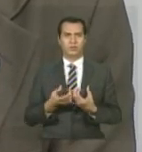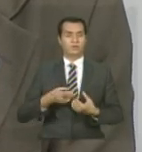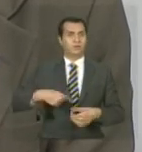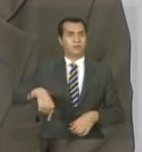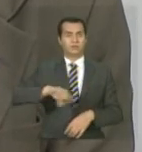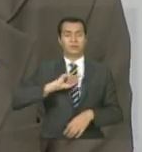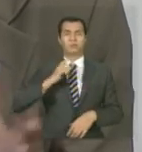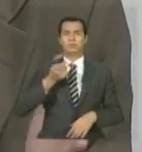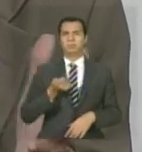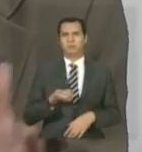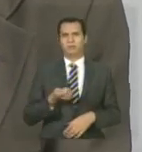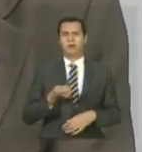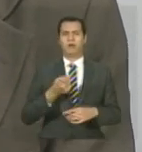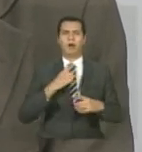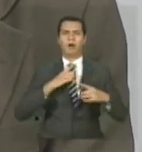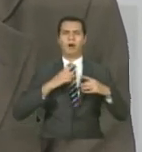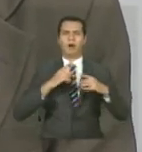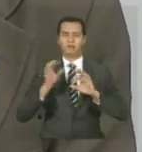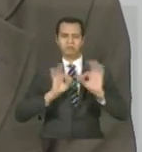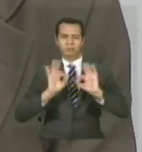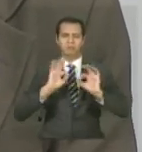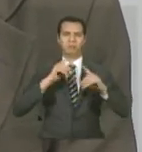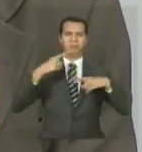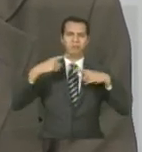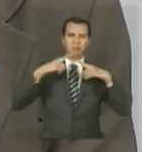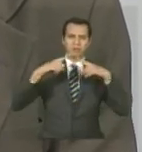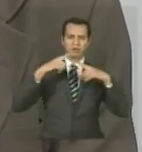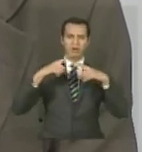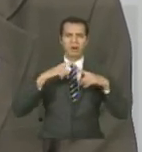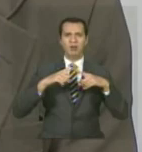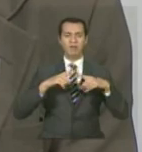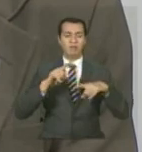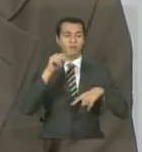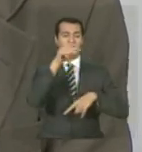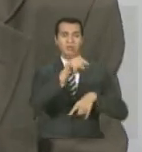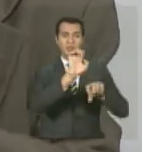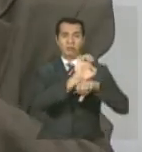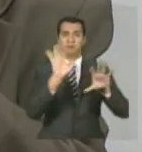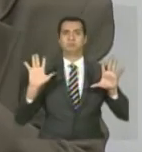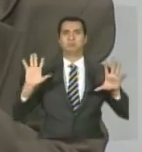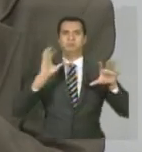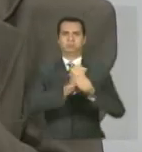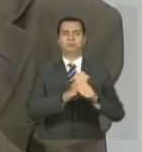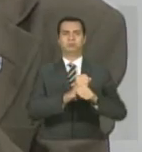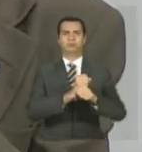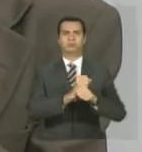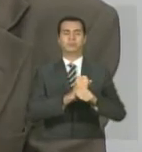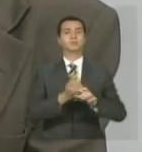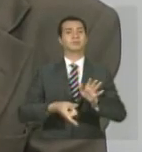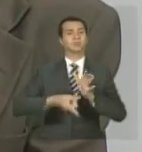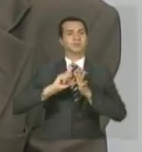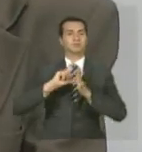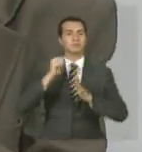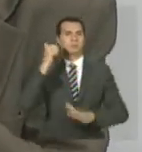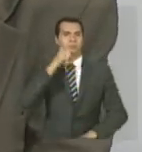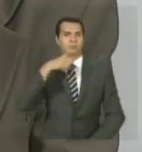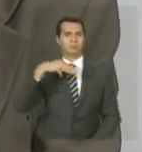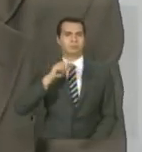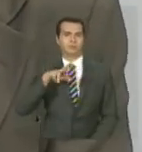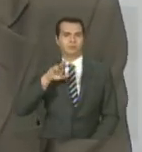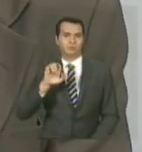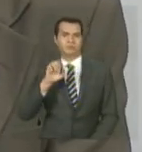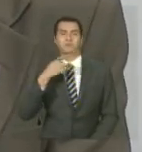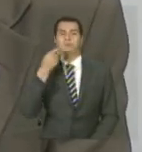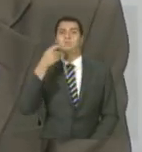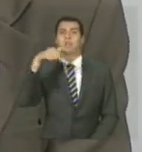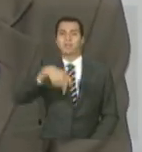uma orientação, a Maria Emília fazia aqui referência no bloco anterior, do manual orientador, que, na verdade, é um esforço